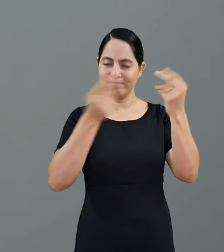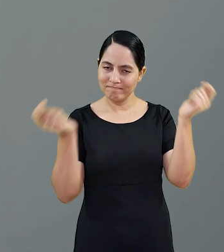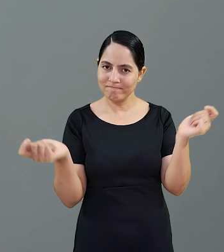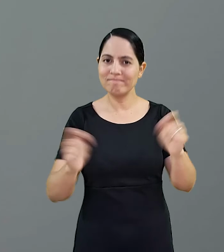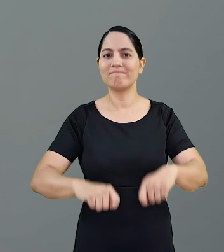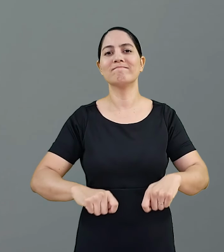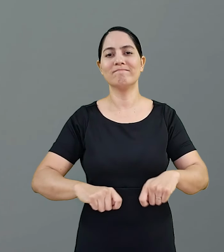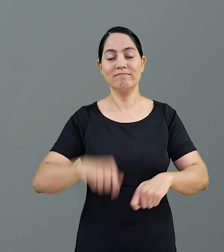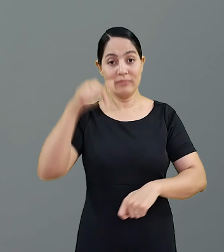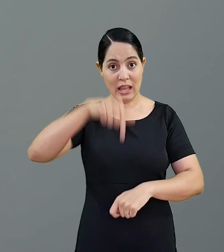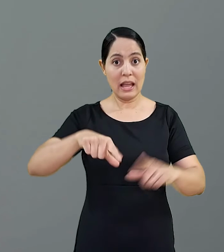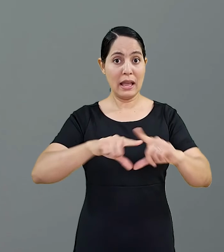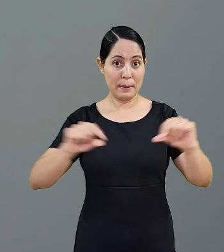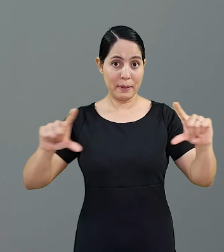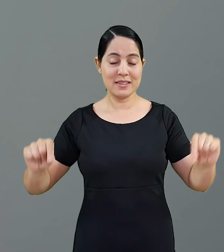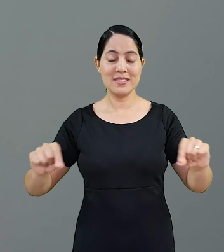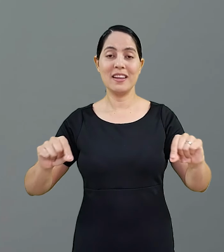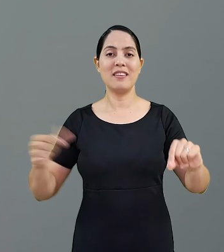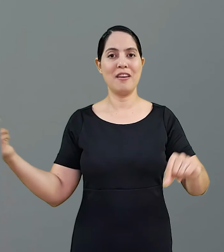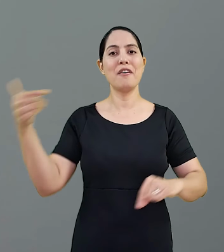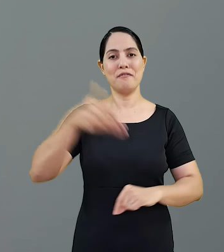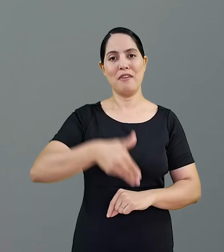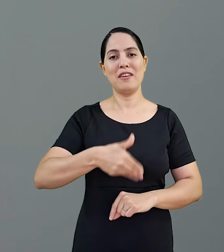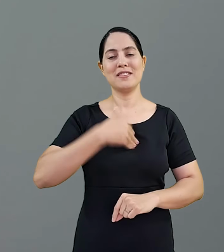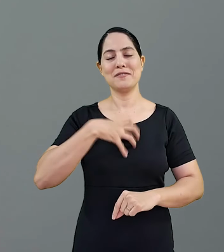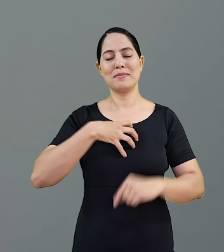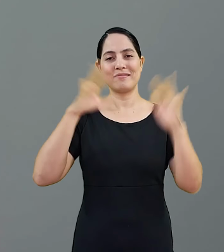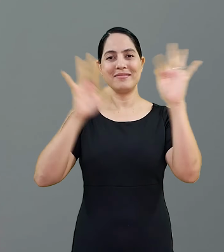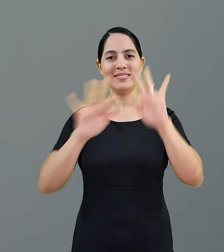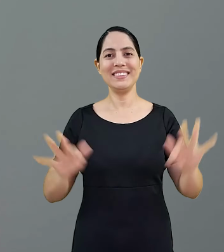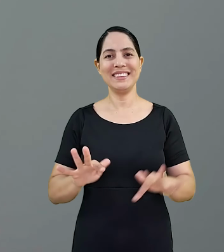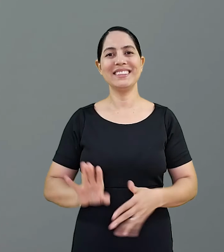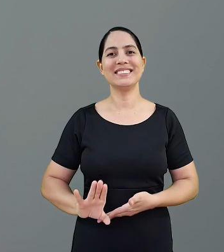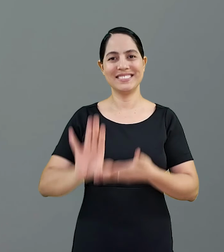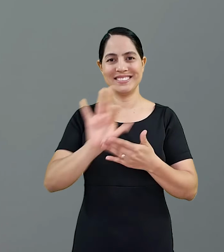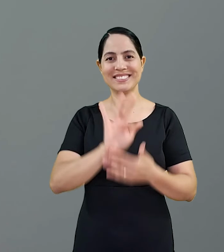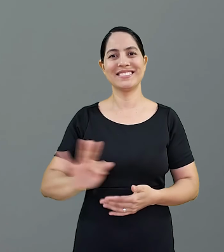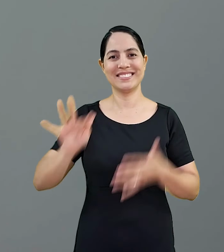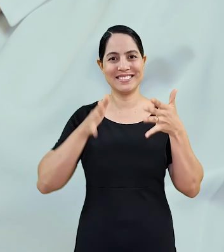satisfatório. Venho para Brasília feliz de estar no Conselho Federal.